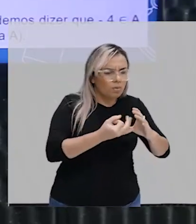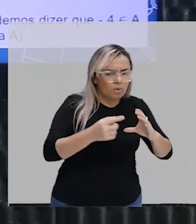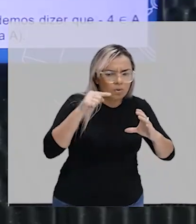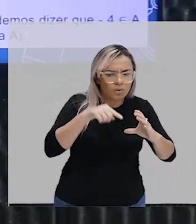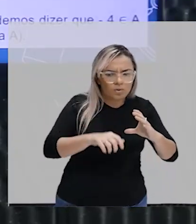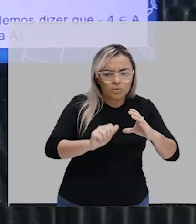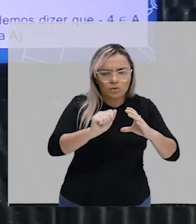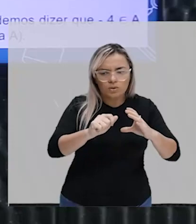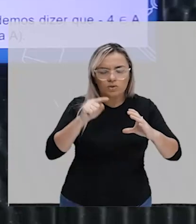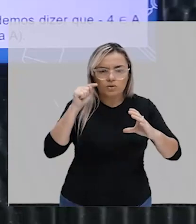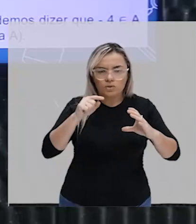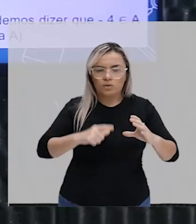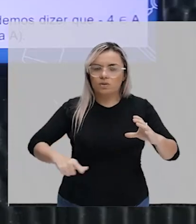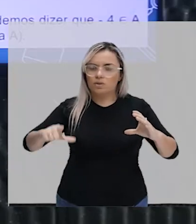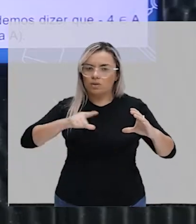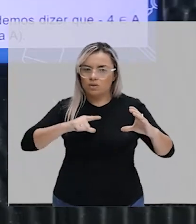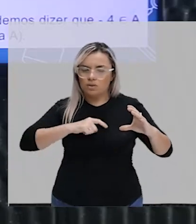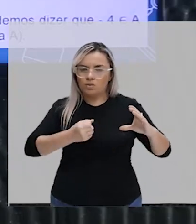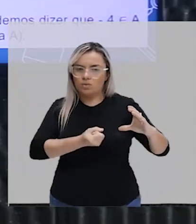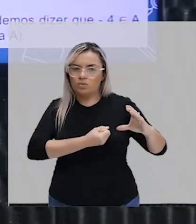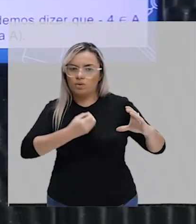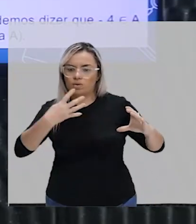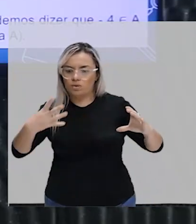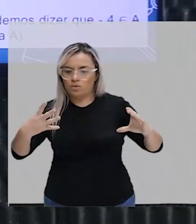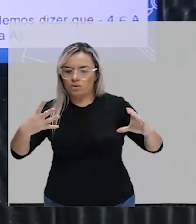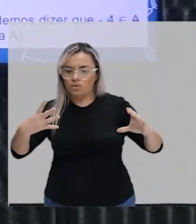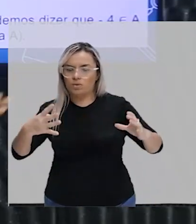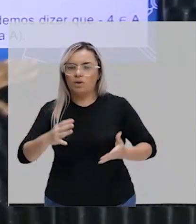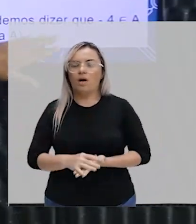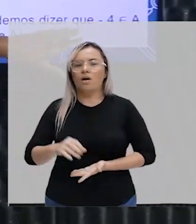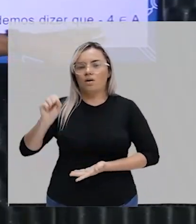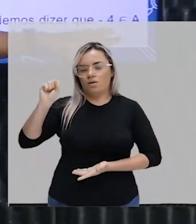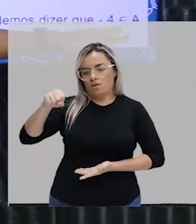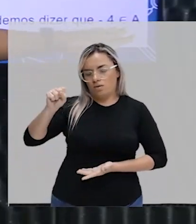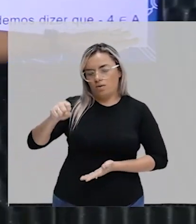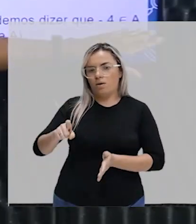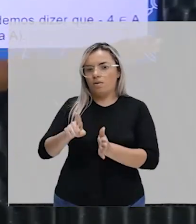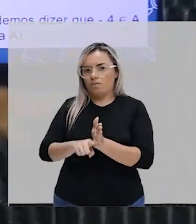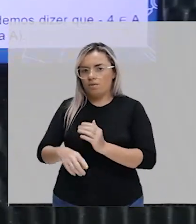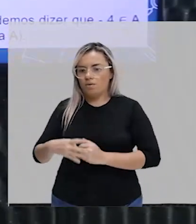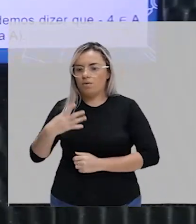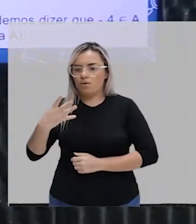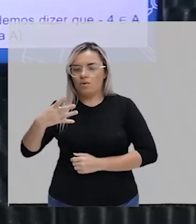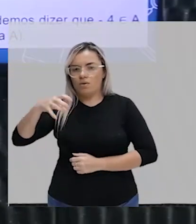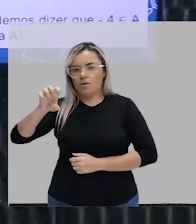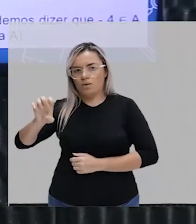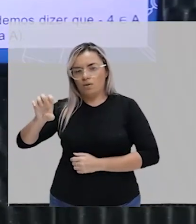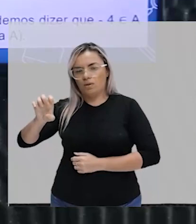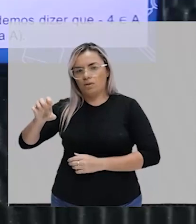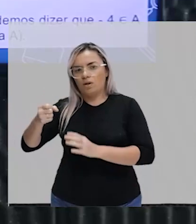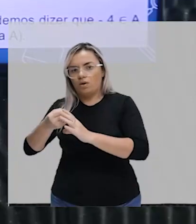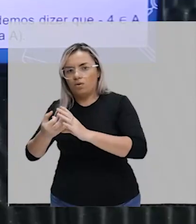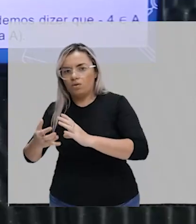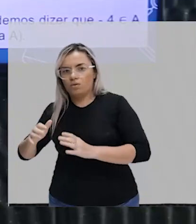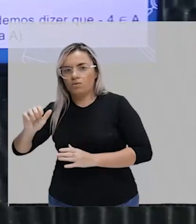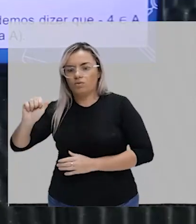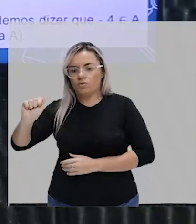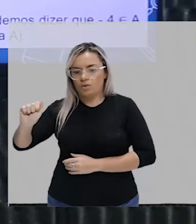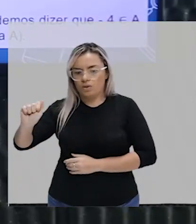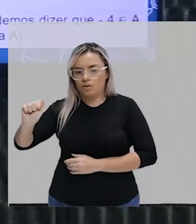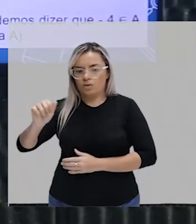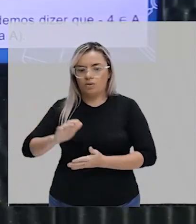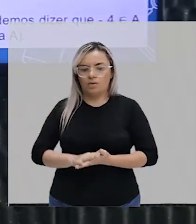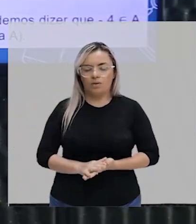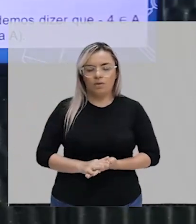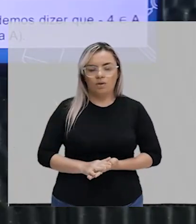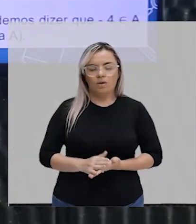o -4 está no conjunto A, eu afirmo que o -4 pertence ao A. Por sua vez, né,